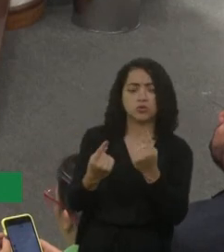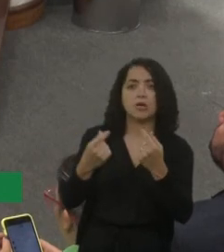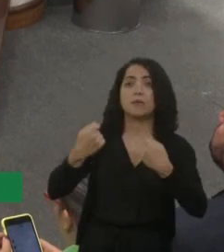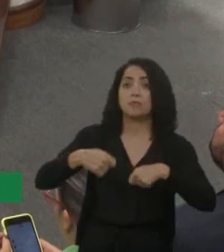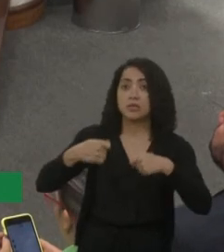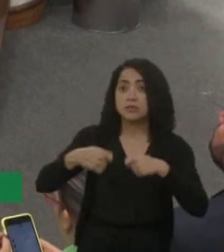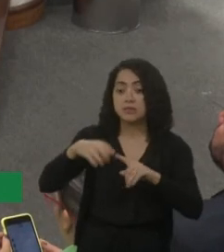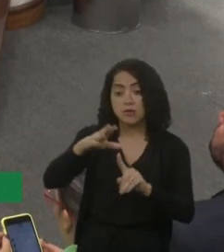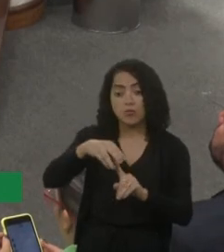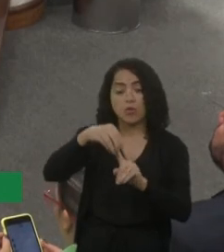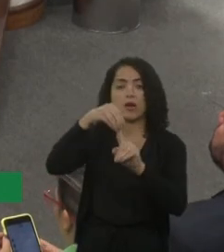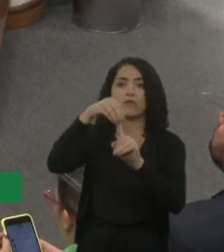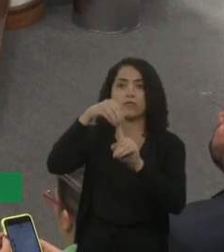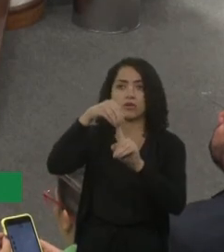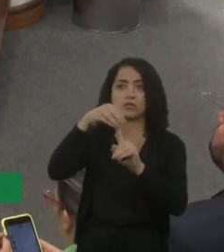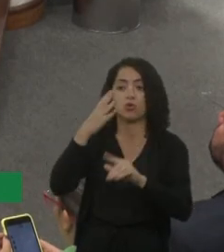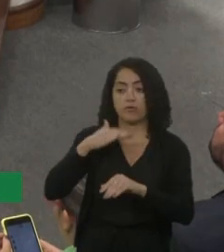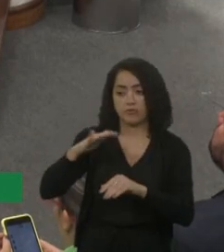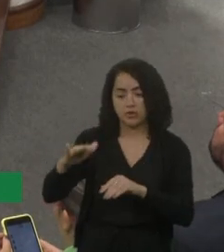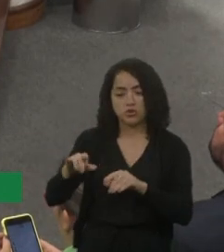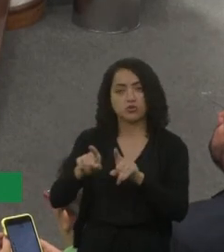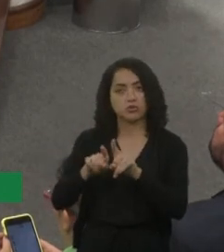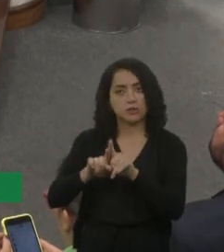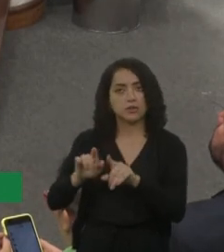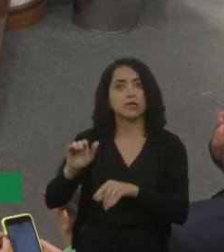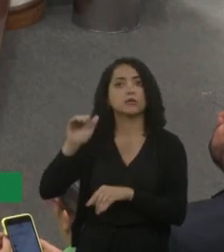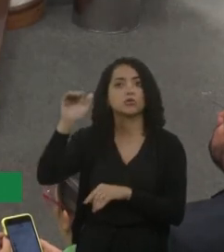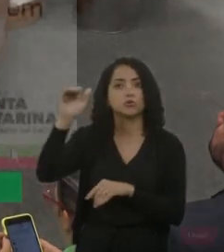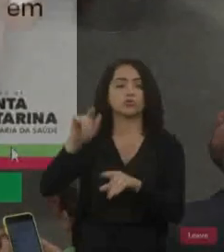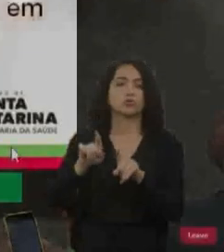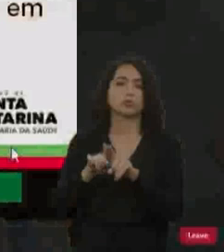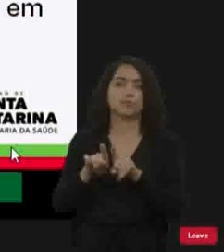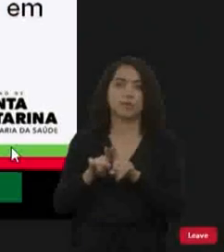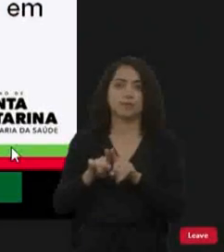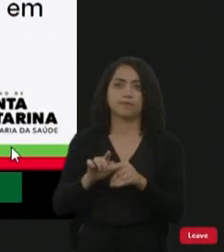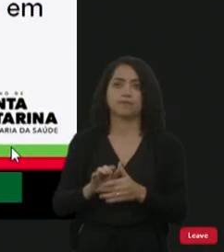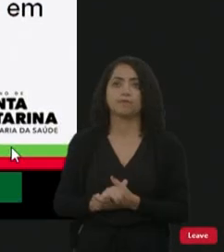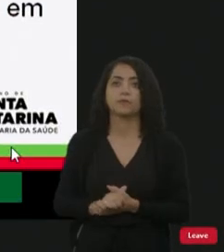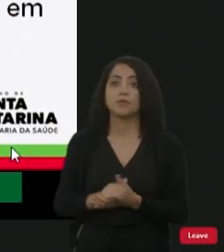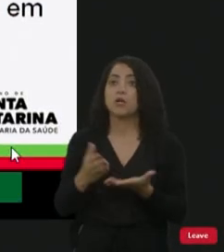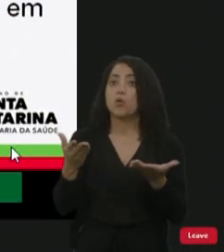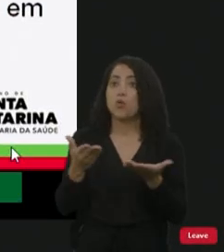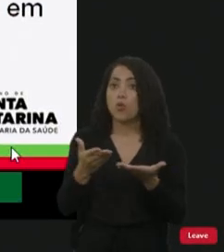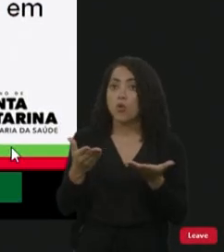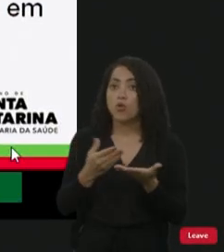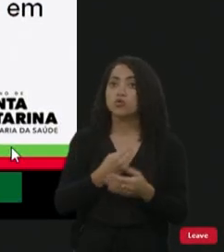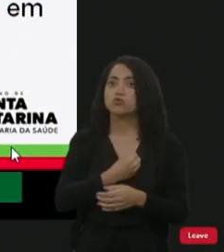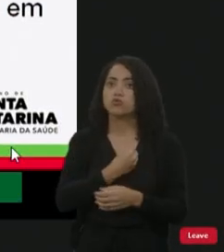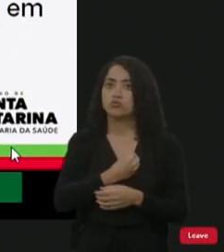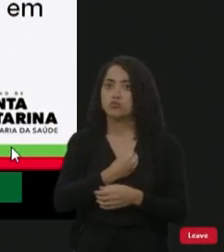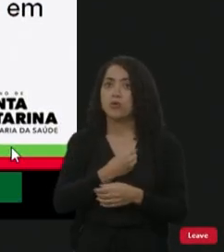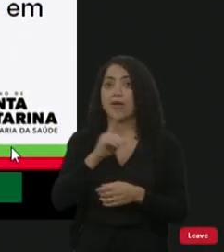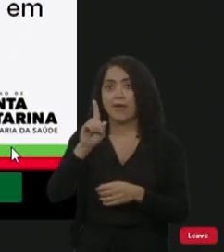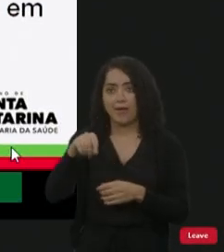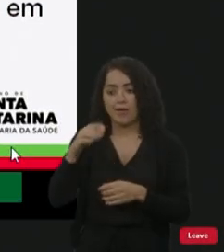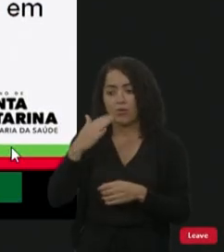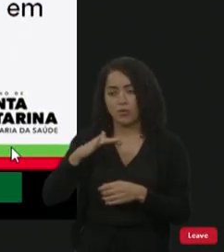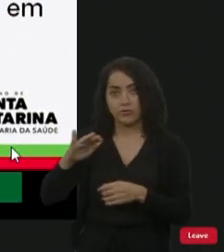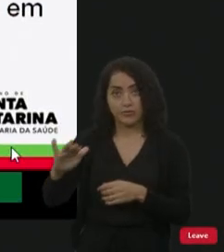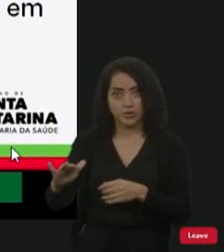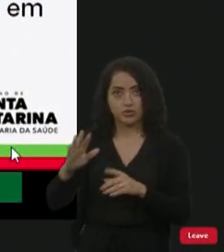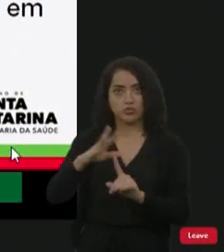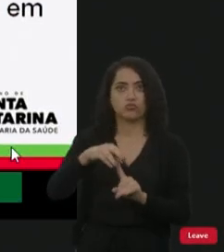referência, não só infantil como adulto. É, então, hoje, o serviço existente é o infantil como referência em